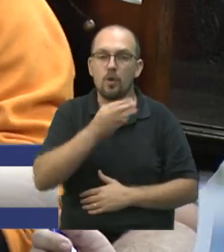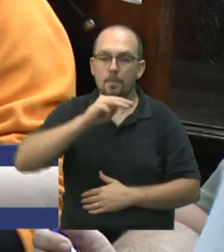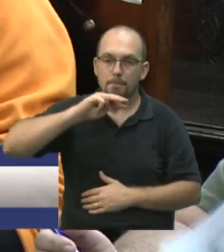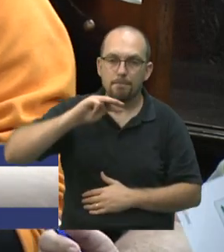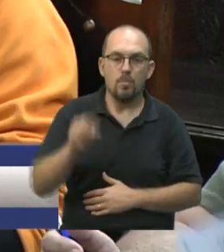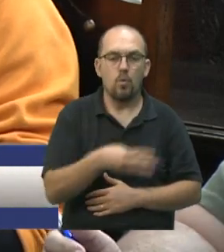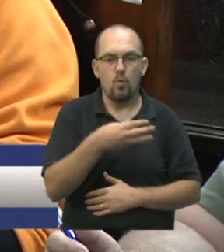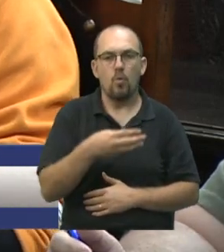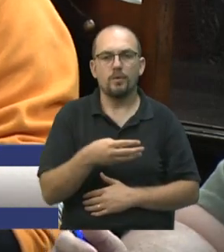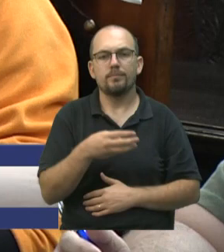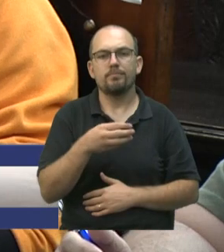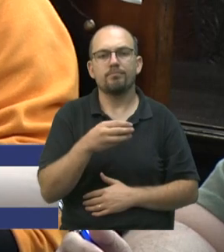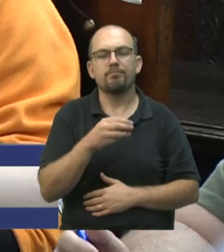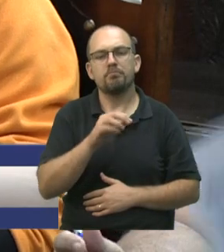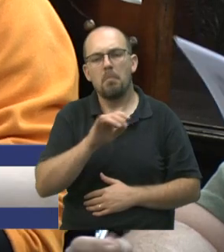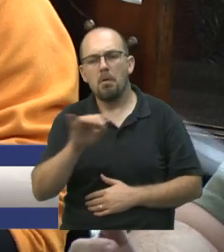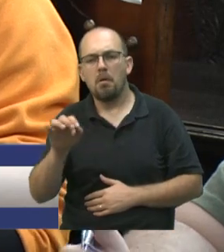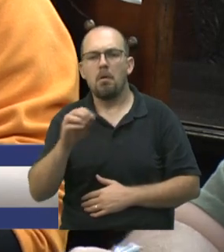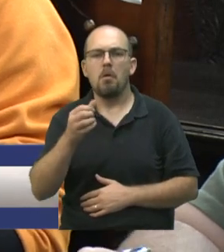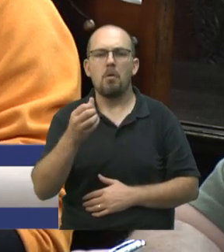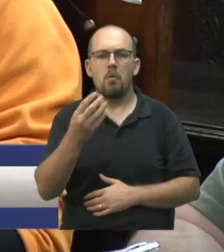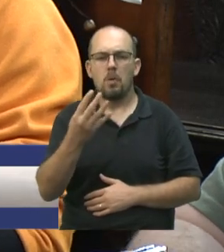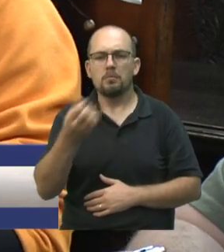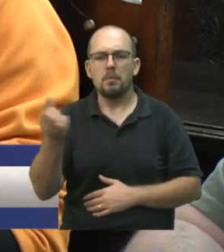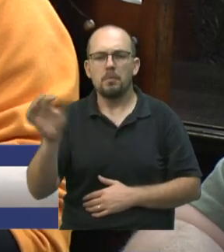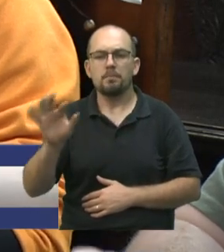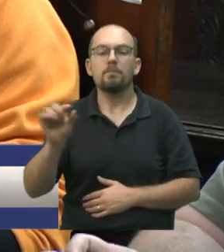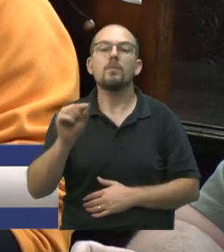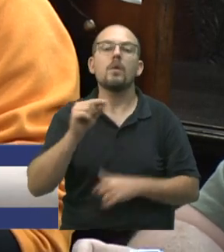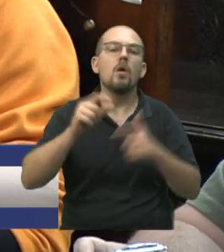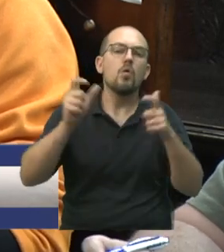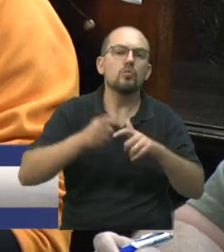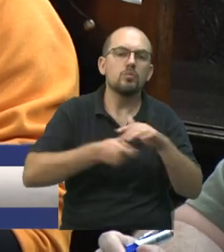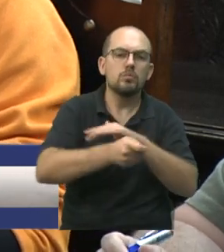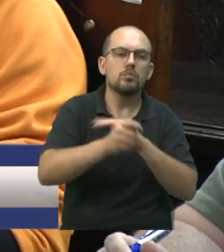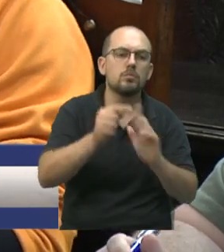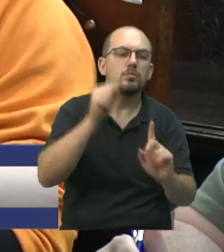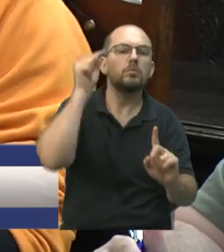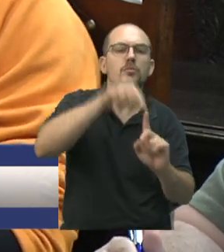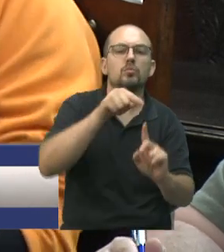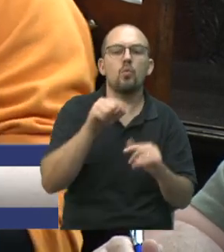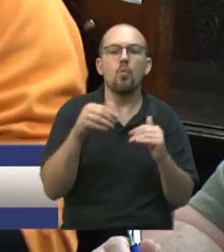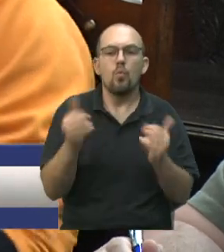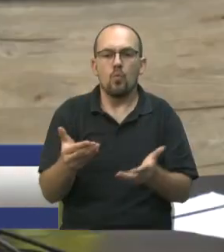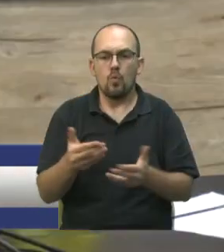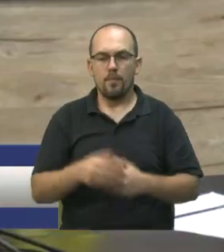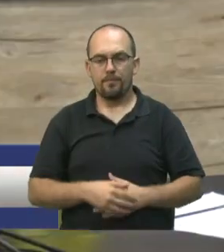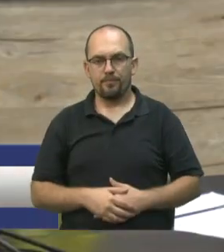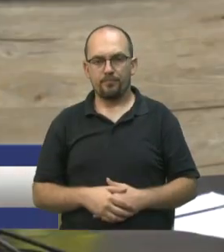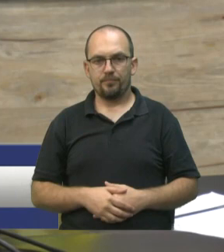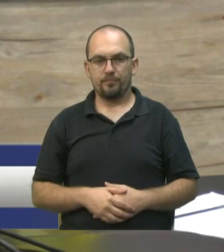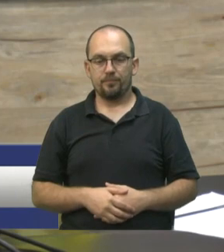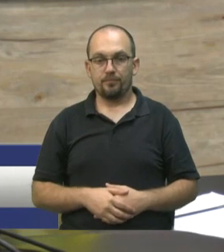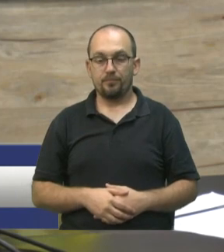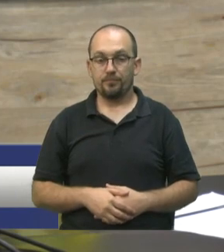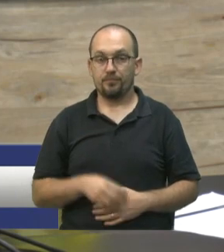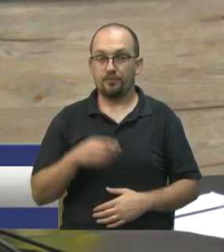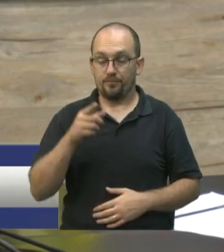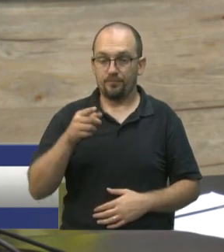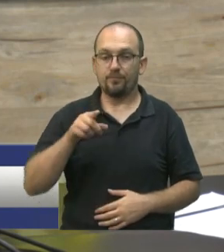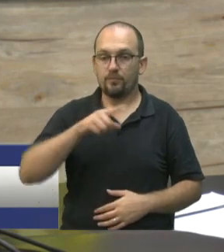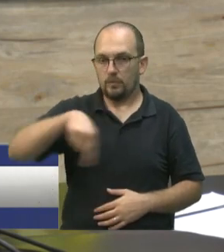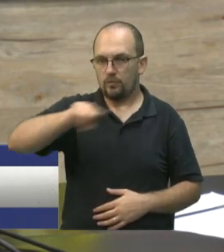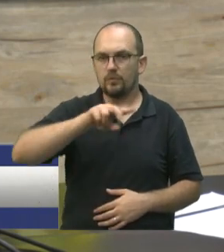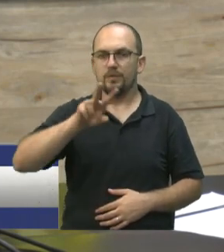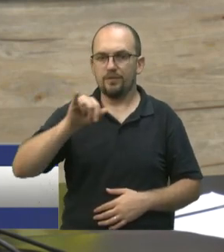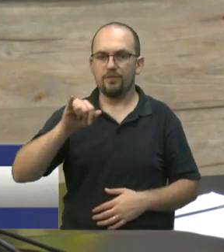64.608.466. Tem em mente onde é que vão ser aplicados esses investimentos? De forma analítica, vocês vão receber na